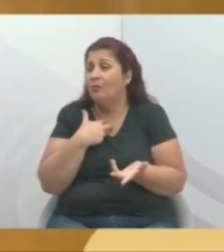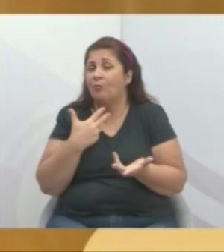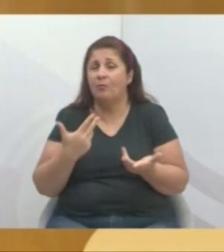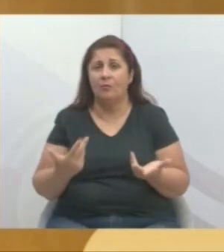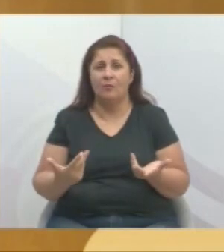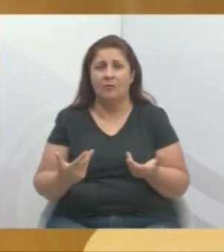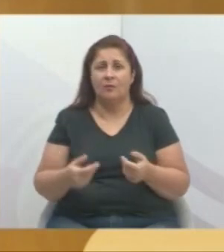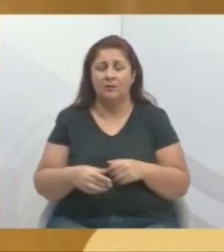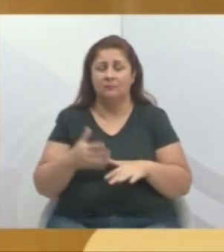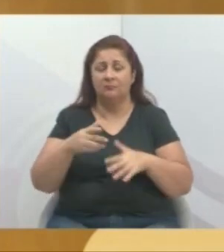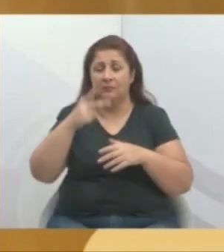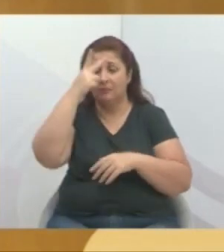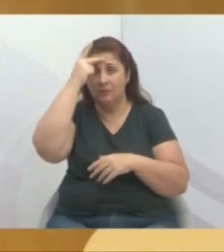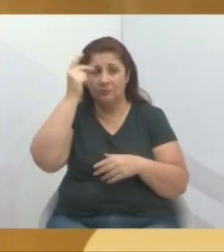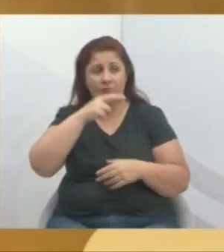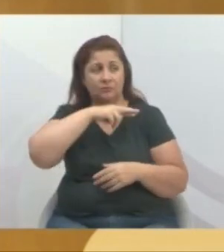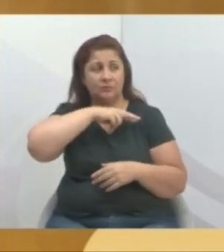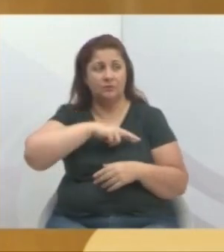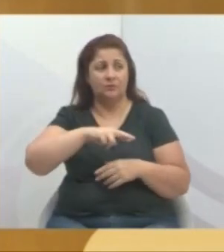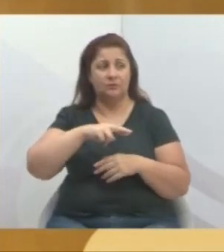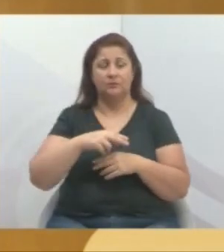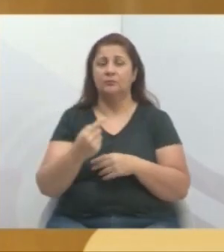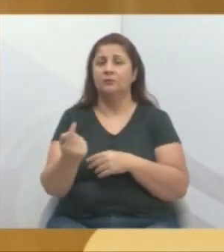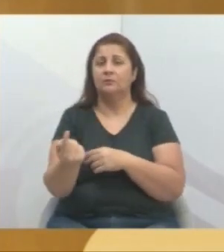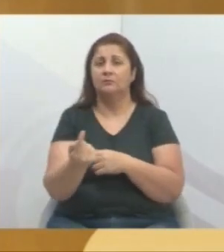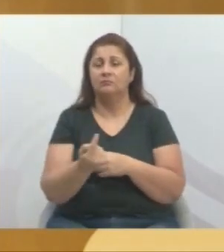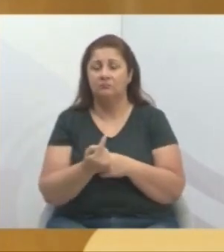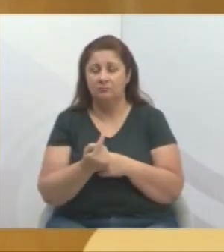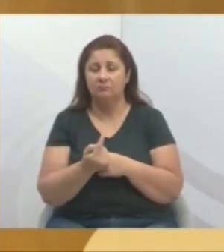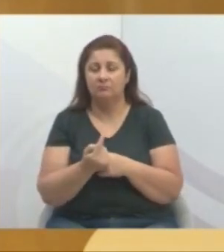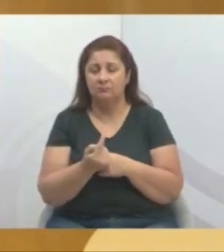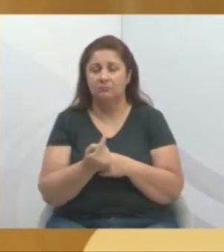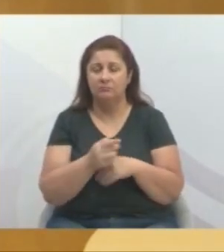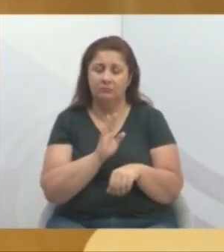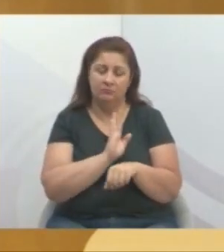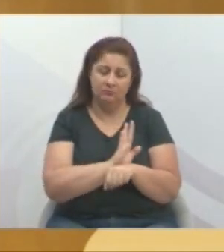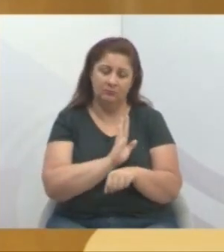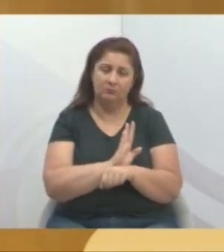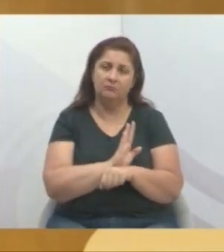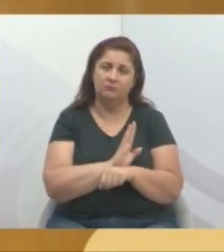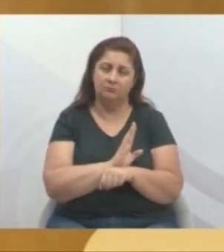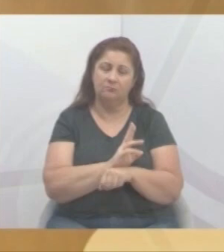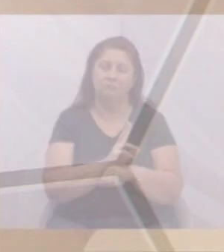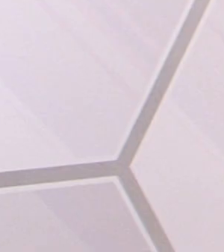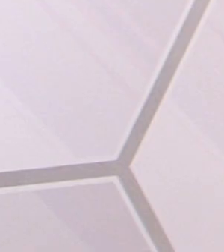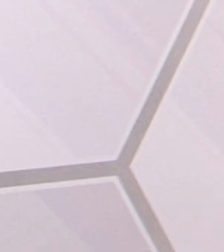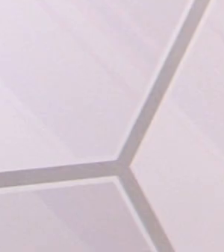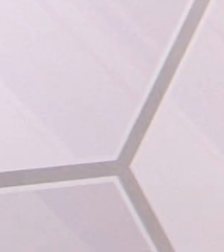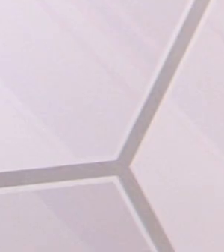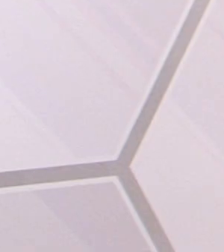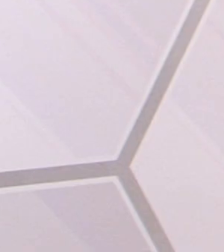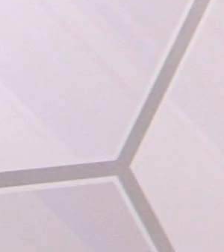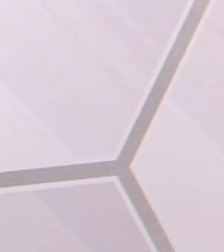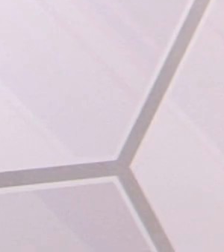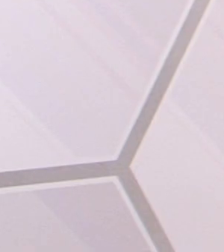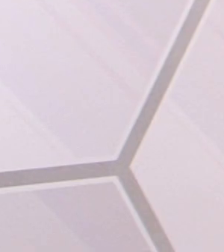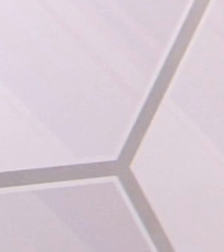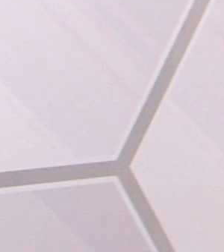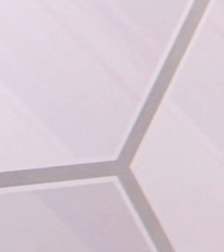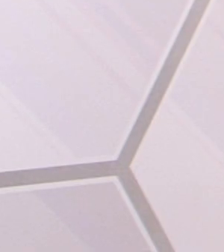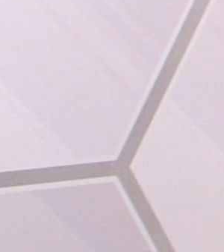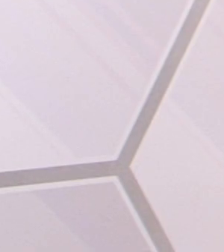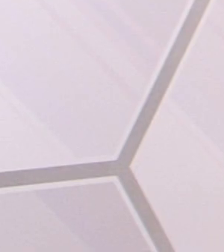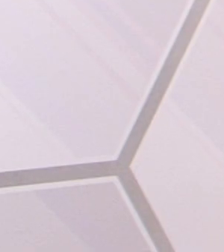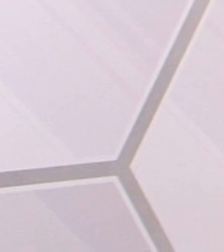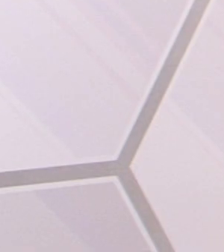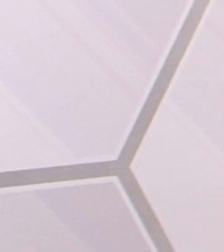pessoa religiosa que possa chegar e dar este amparo espiritual? O projeto foi